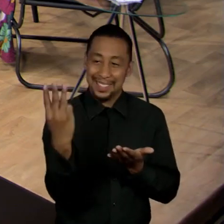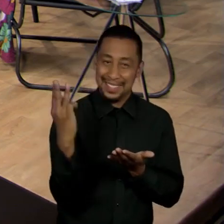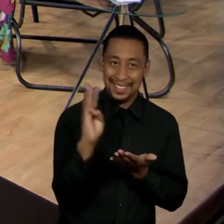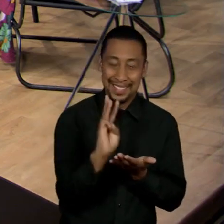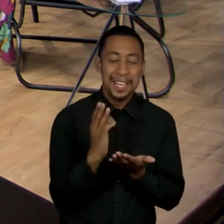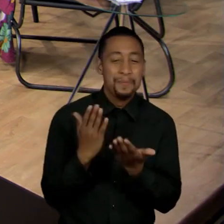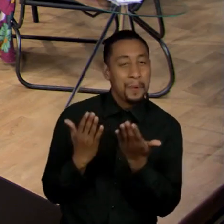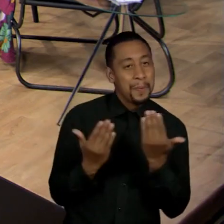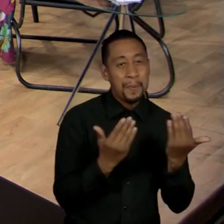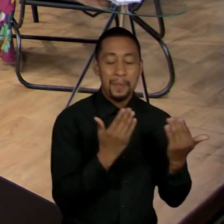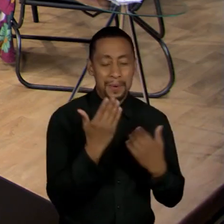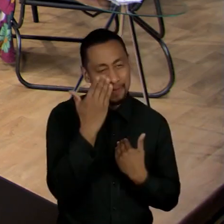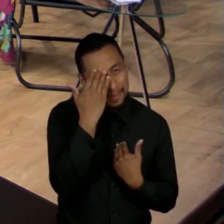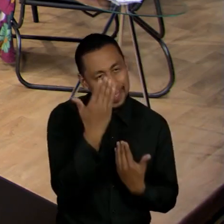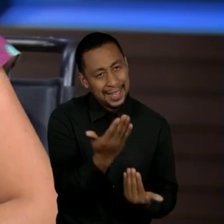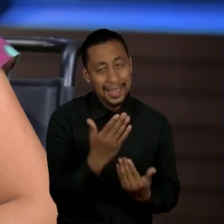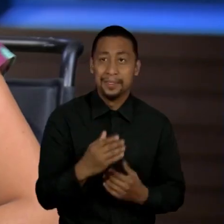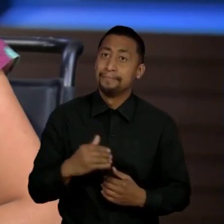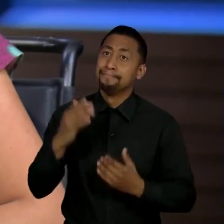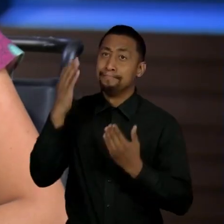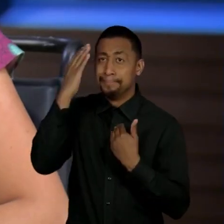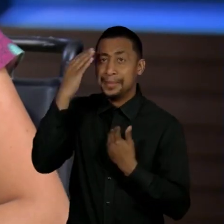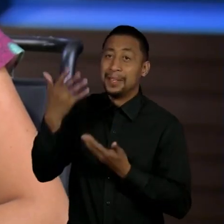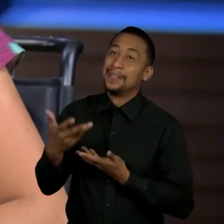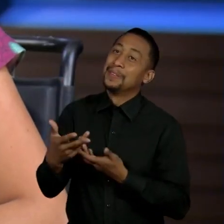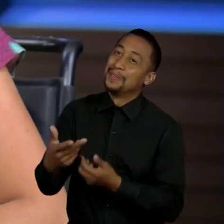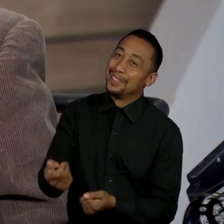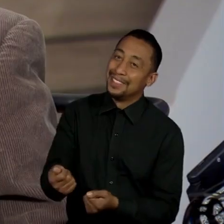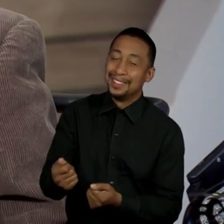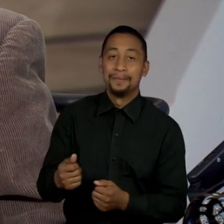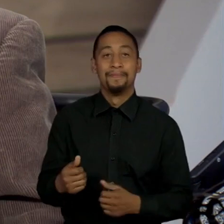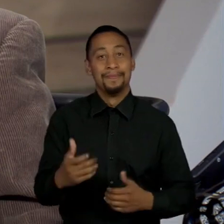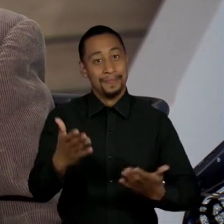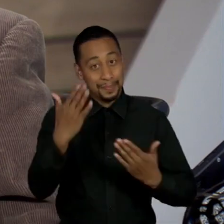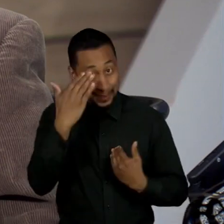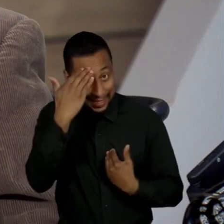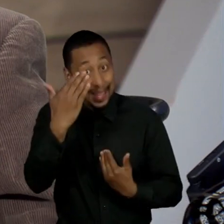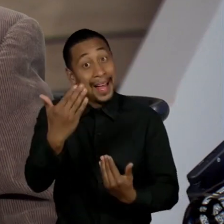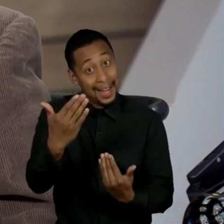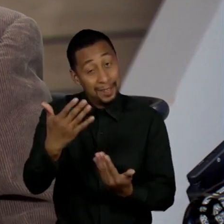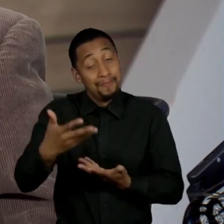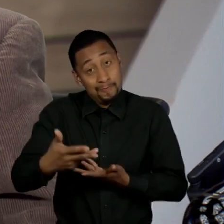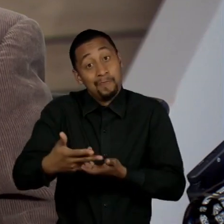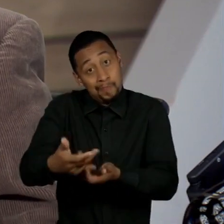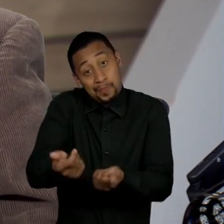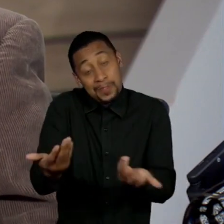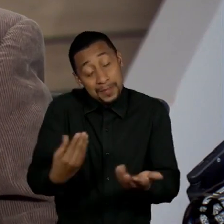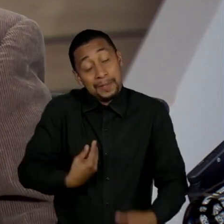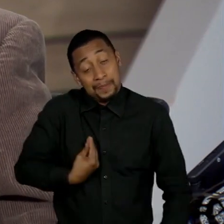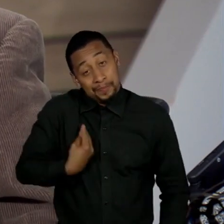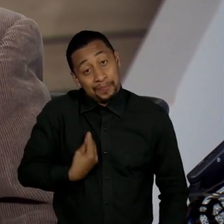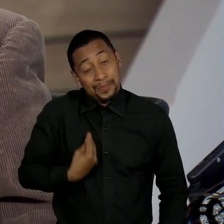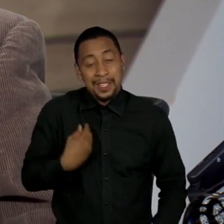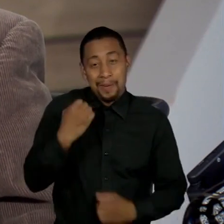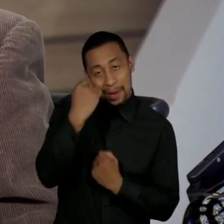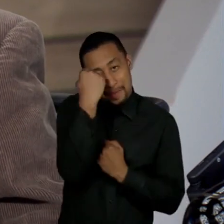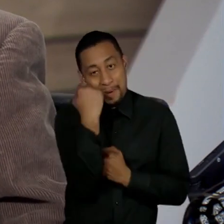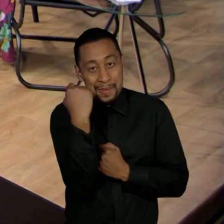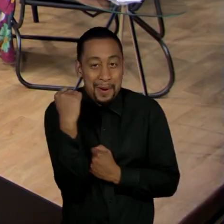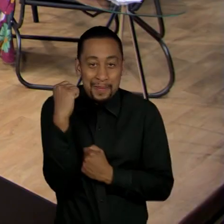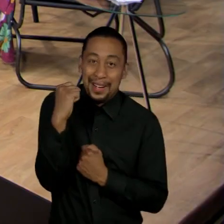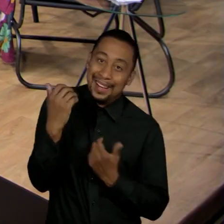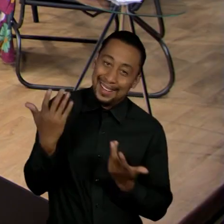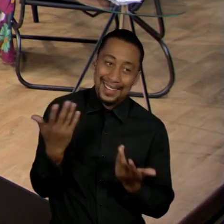Obrigada. Muito obrigada pelo convite, Andresa. Eu agradeço o convite e estamos aqui para forrosar. Vamos